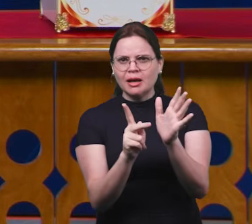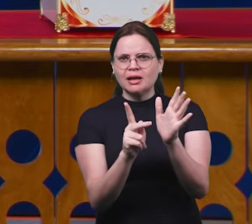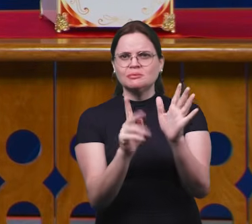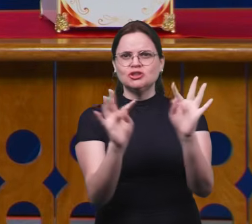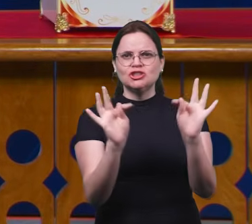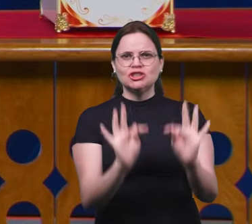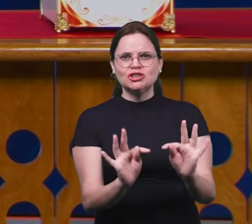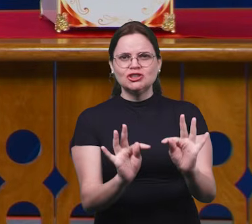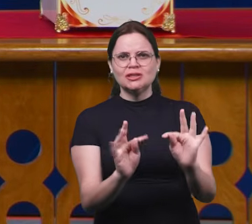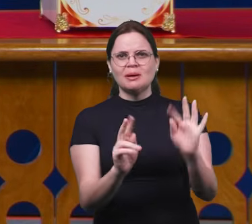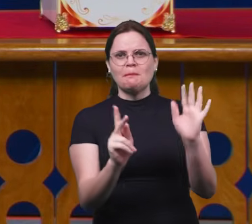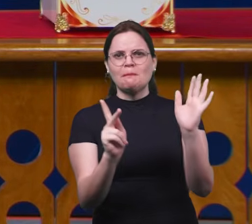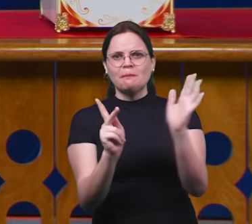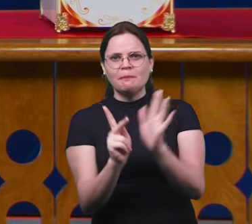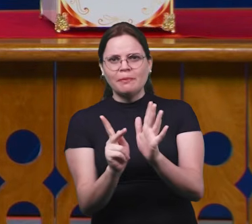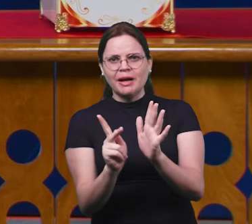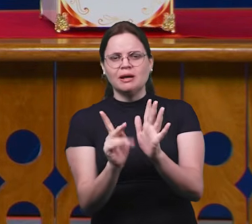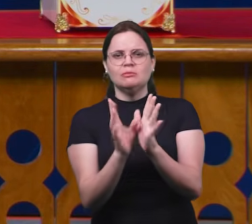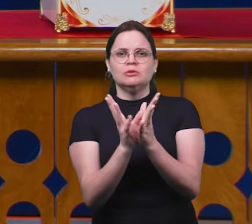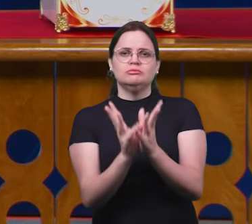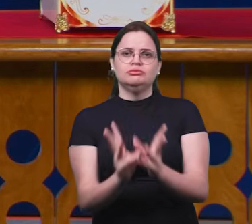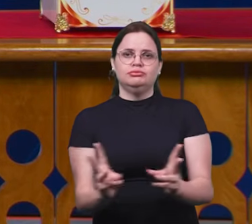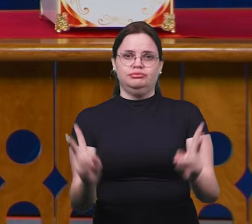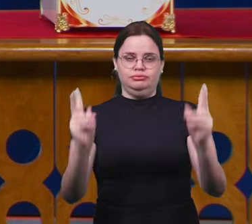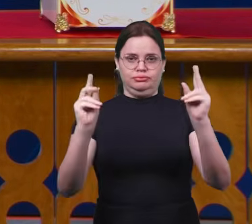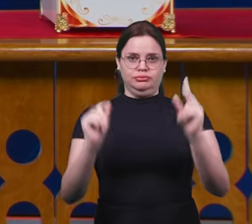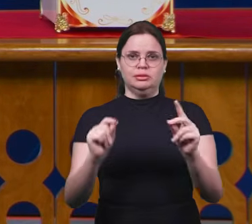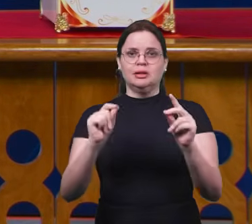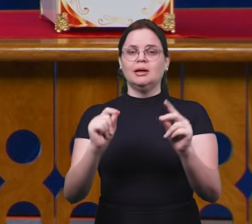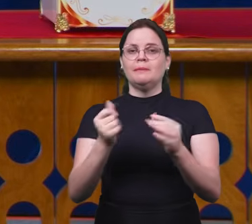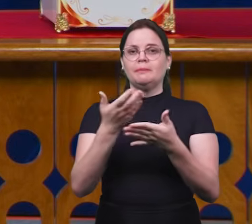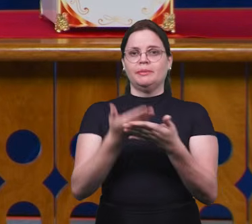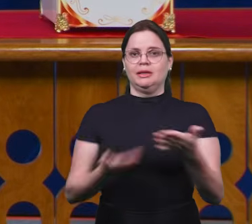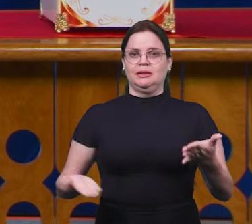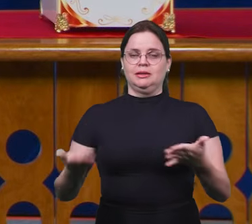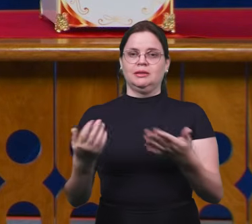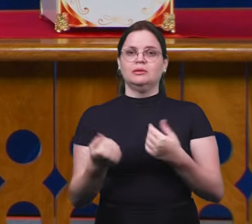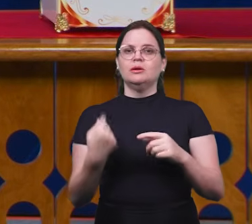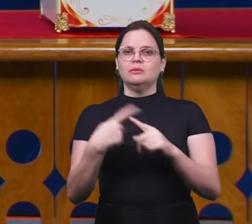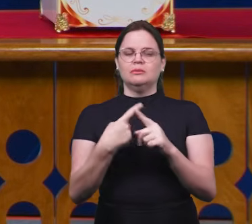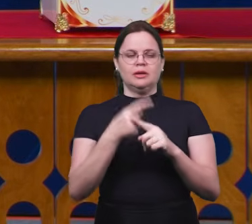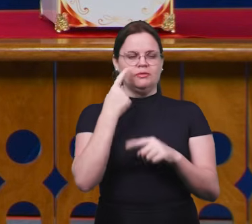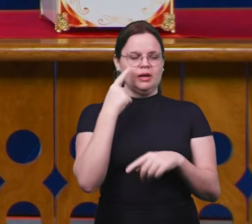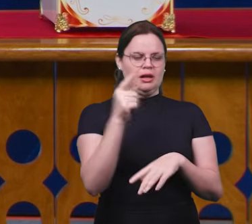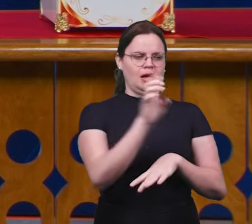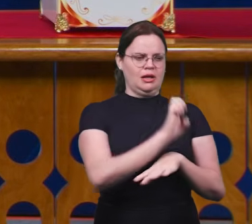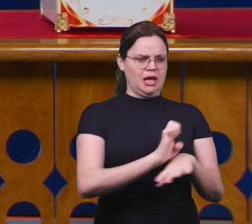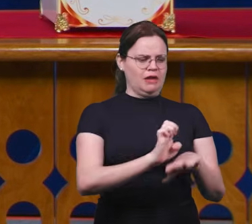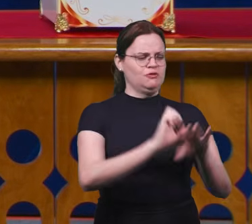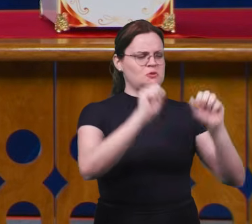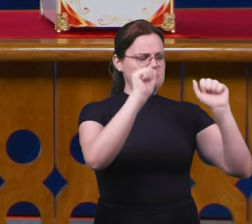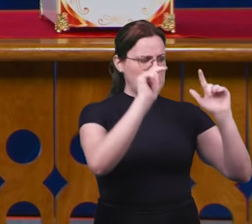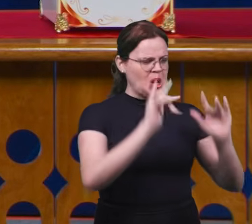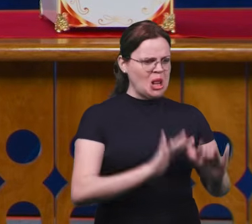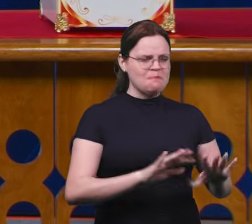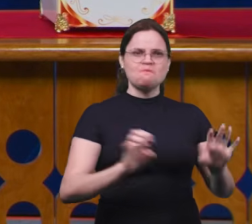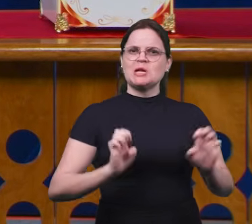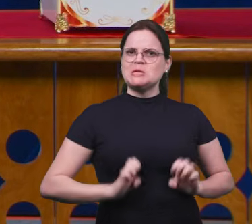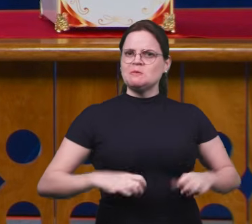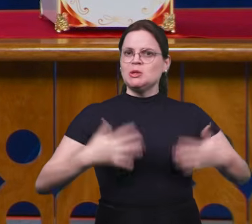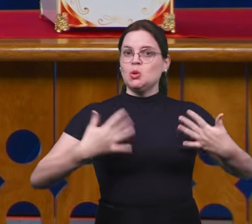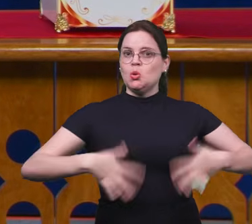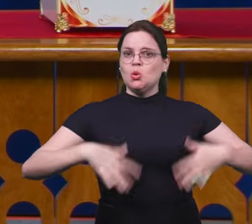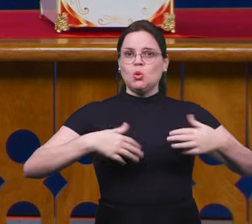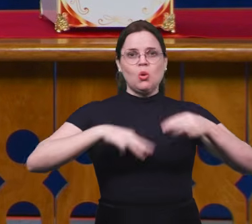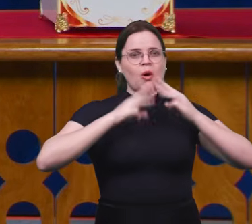igreja perdeu a bênção do Espírito Santo. Você vê o Senhor operando em Éfeso, o Senhor operando em Esmirna,